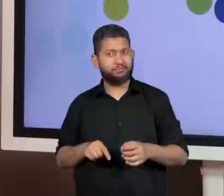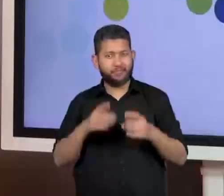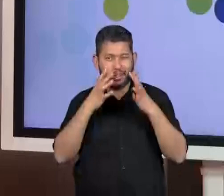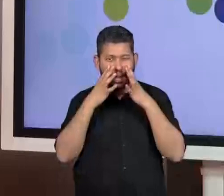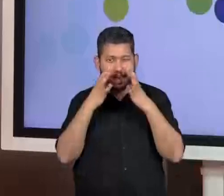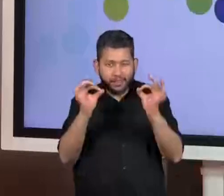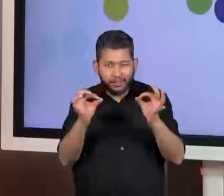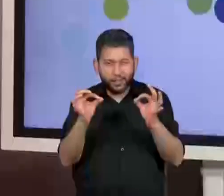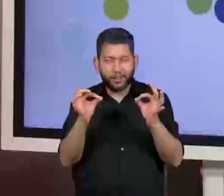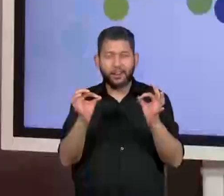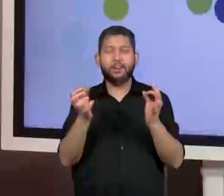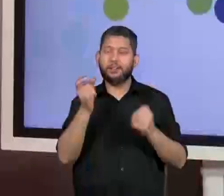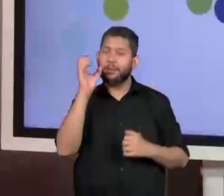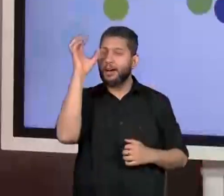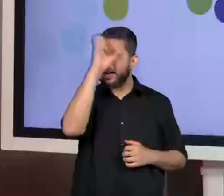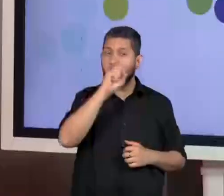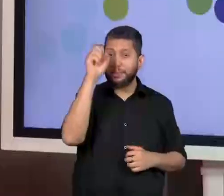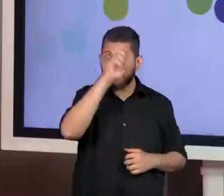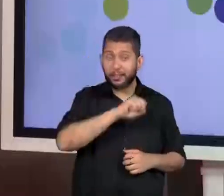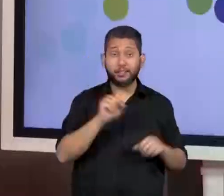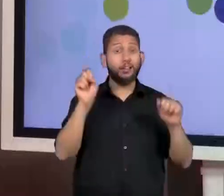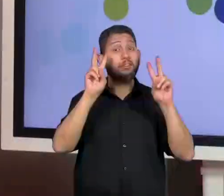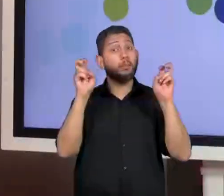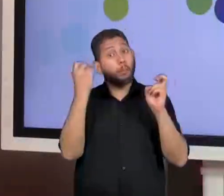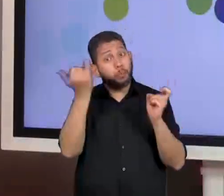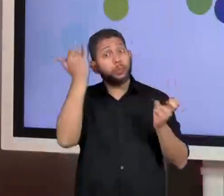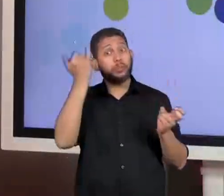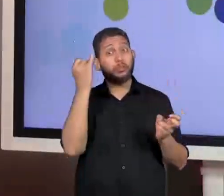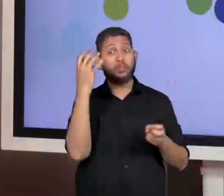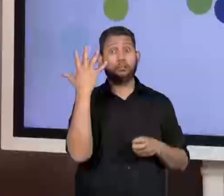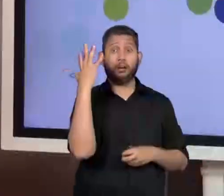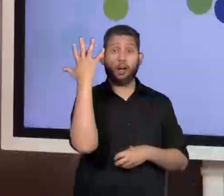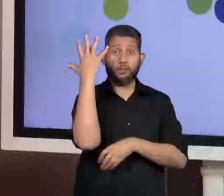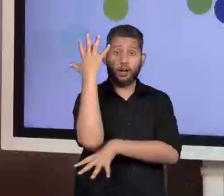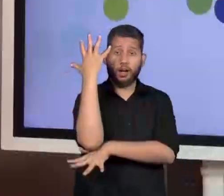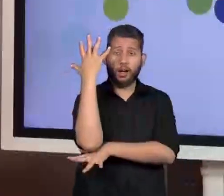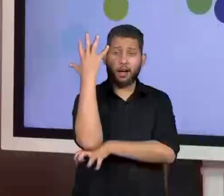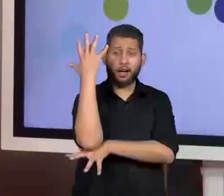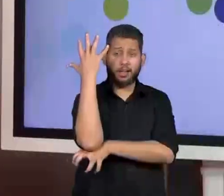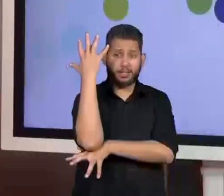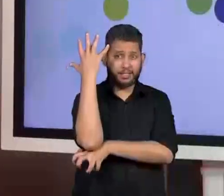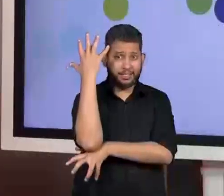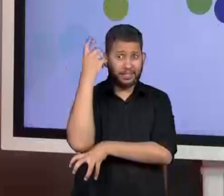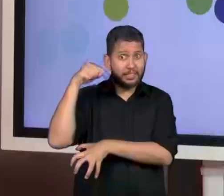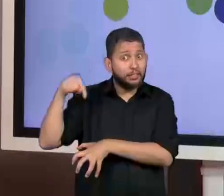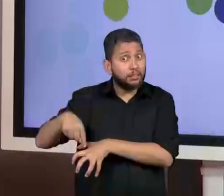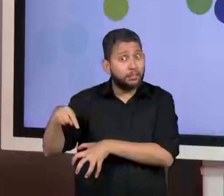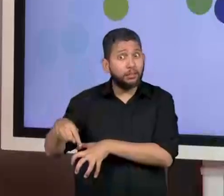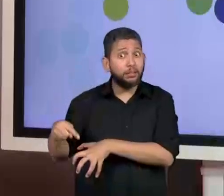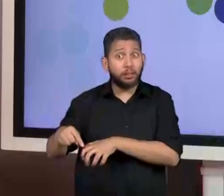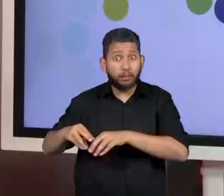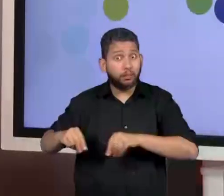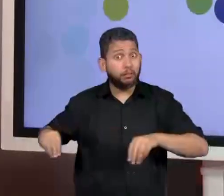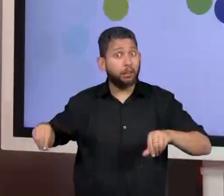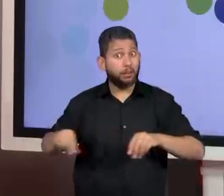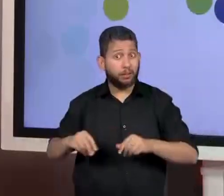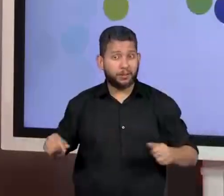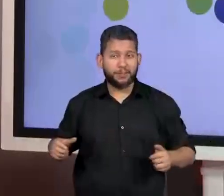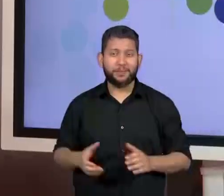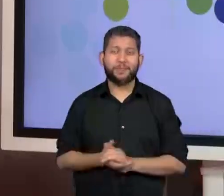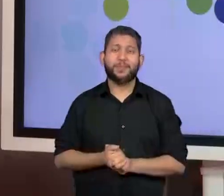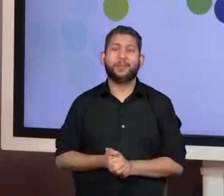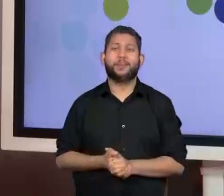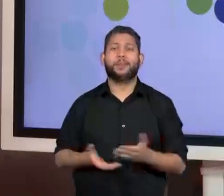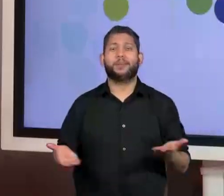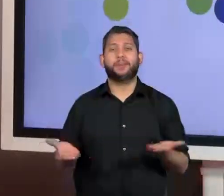vamos aprender um pouquinho mais sobre esse tema tão importante, as raízes, o solo. Fiquem ligadinhos. E olha, não vou deixar